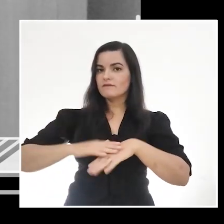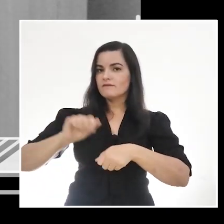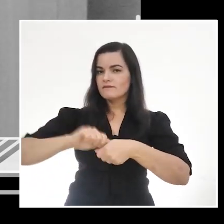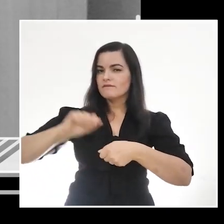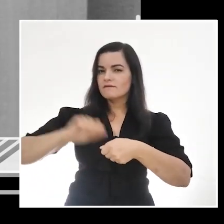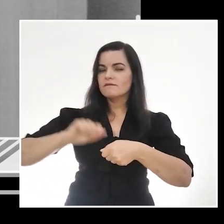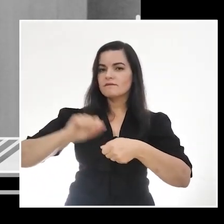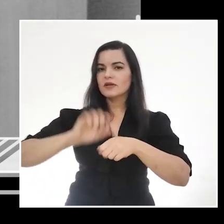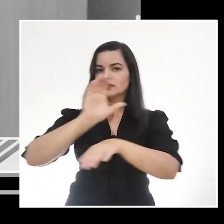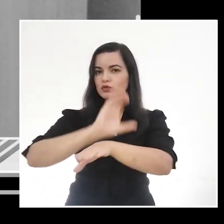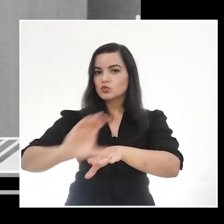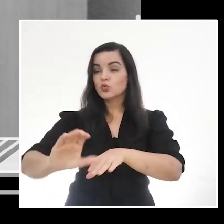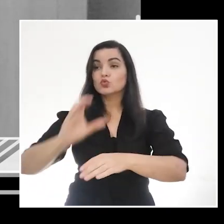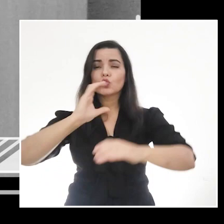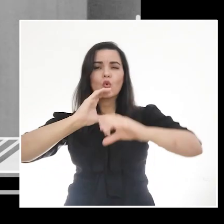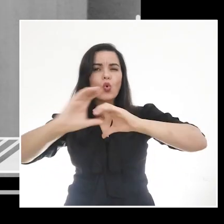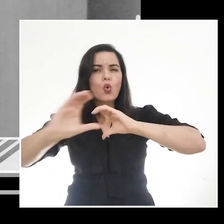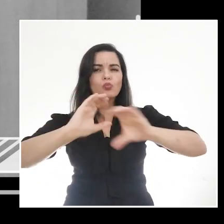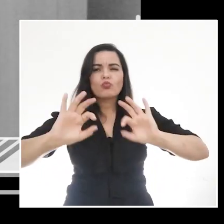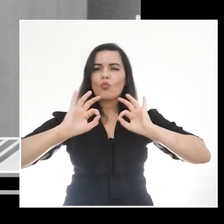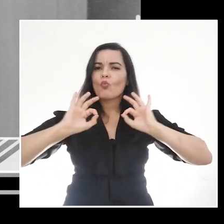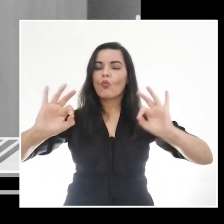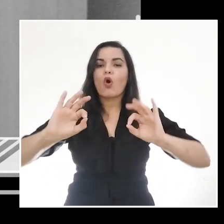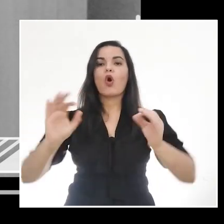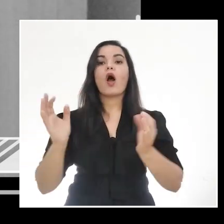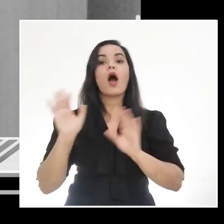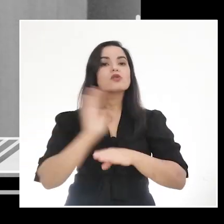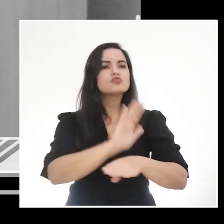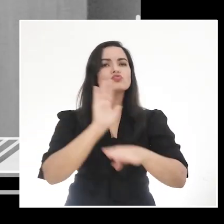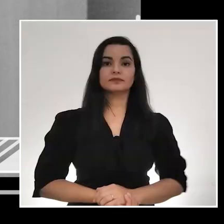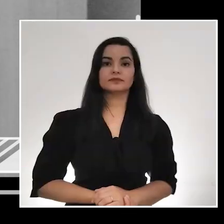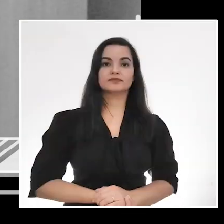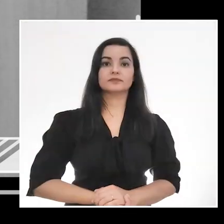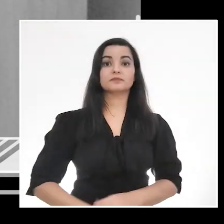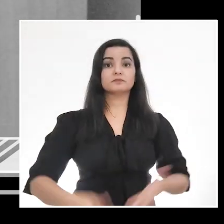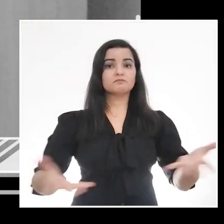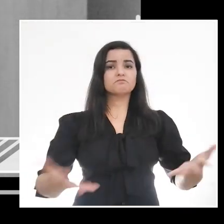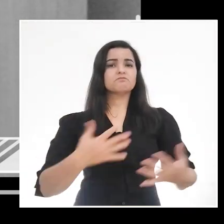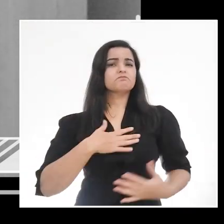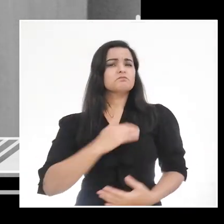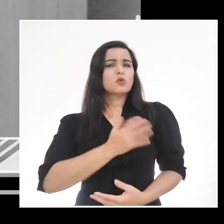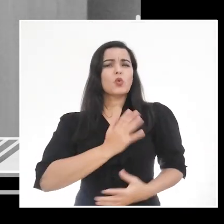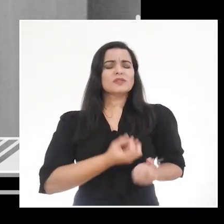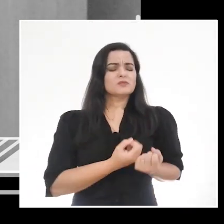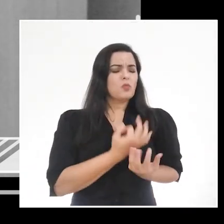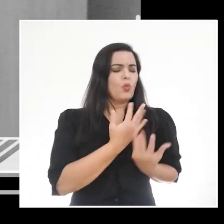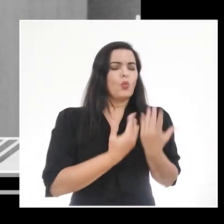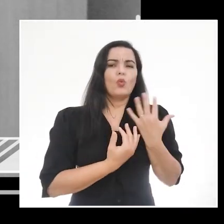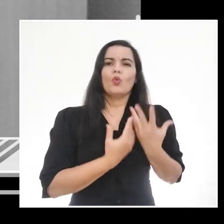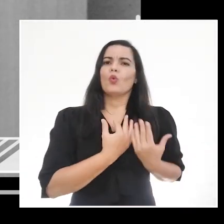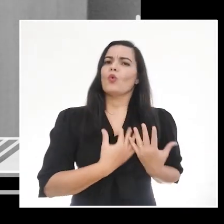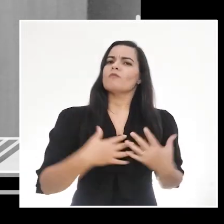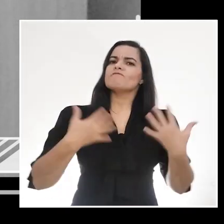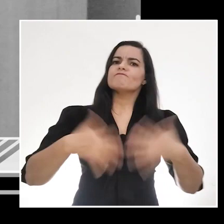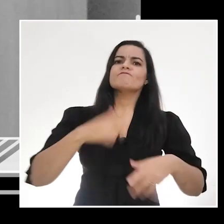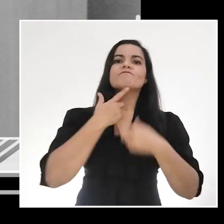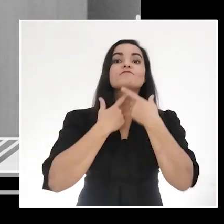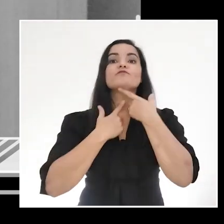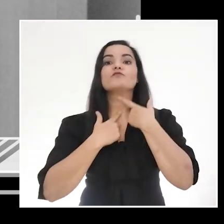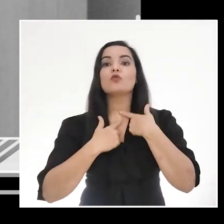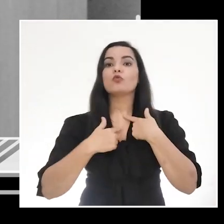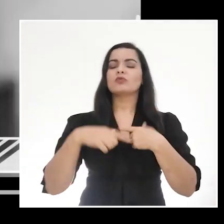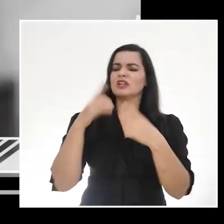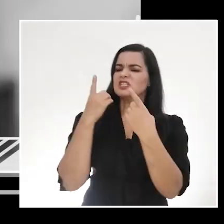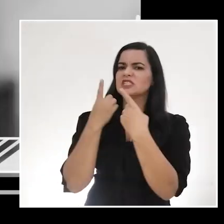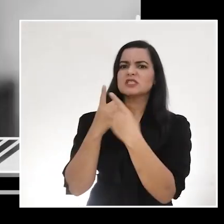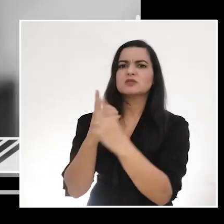teologia, fez o curso e é pastor, é um grande comunicador com jovens, e esse é um caso emblemático